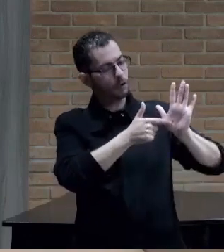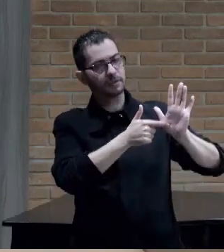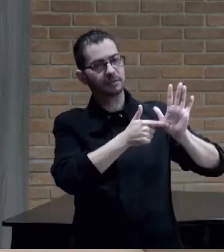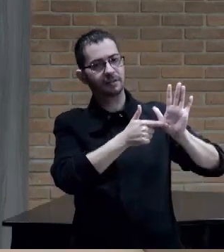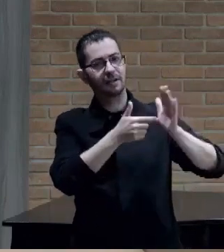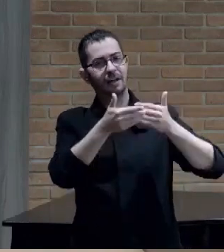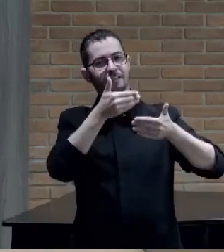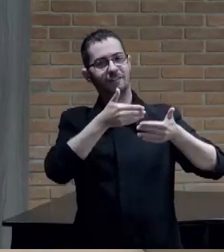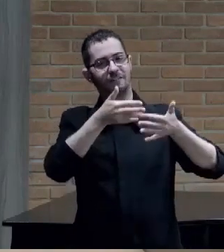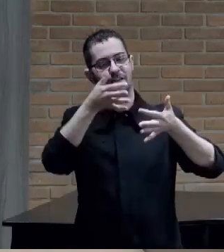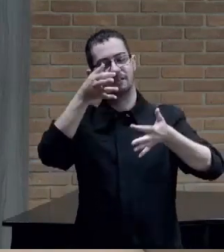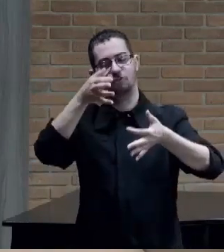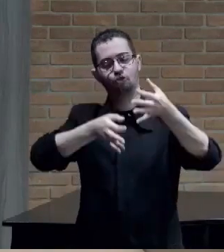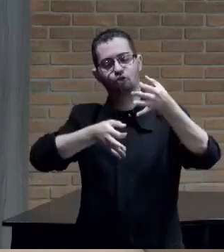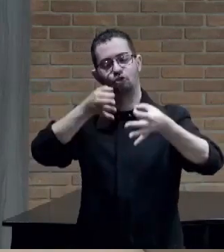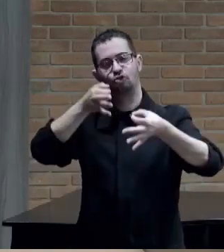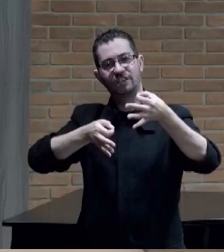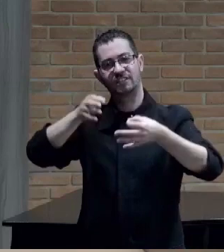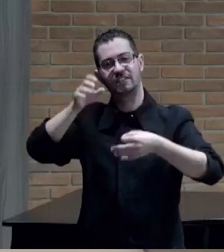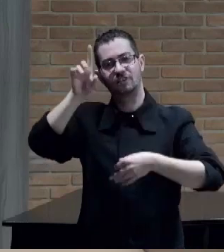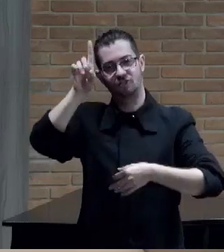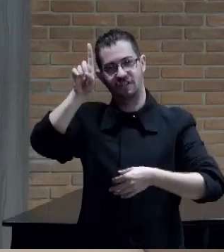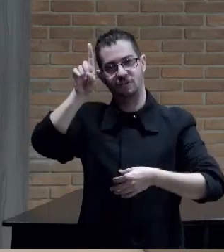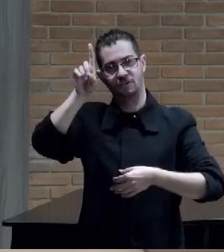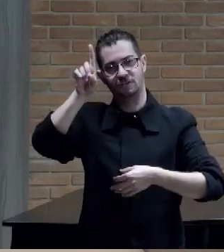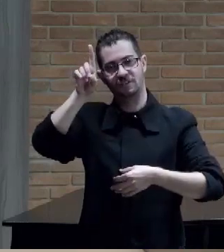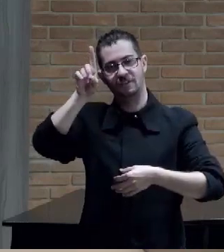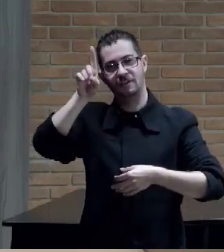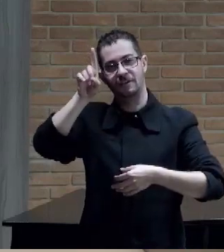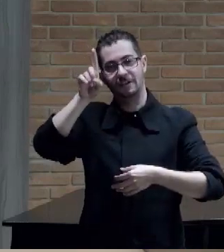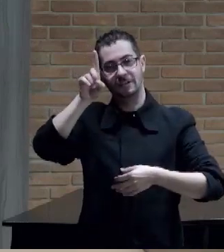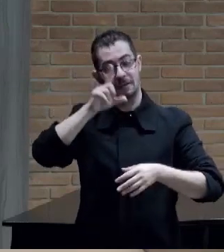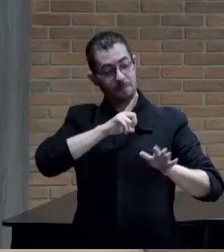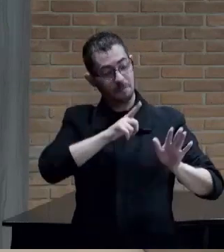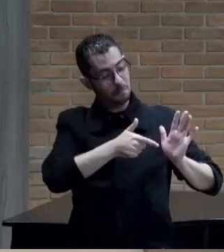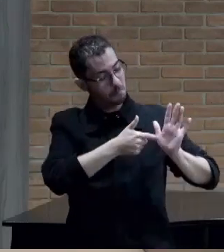da justiça de Deus, que é revelada no Evangelho.